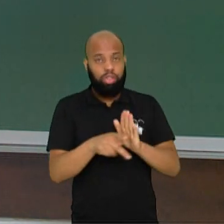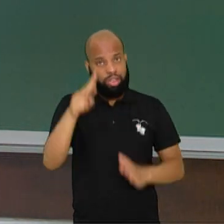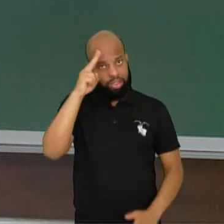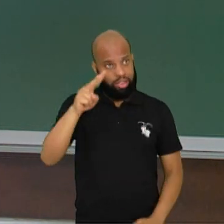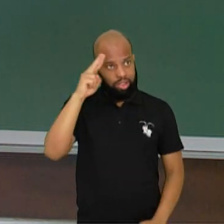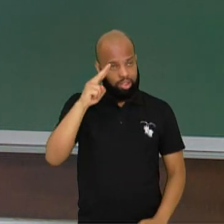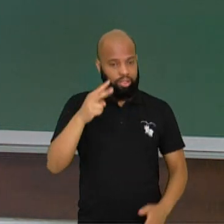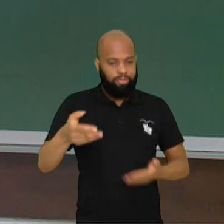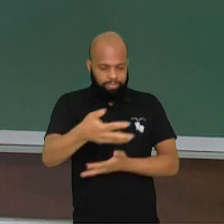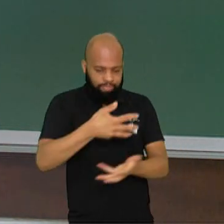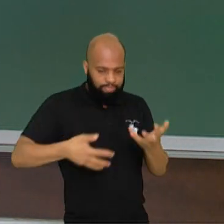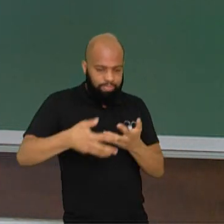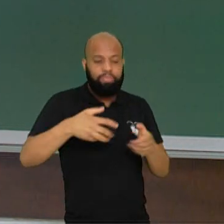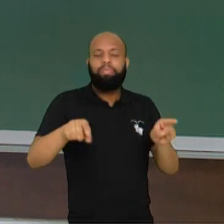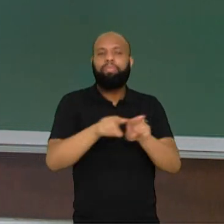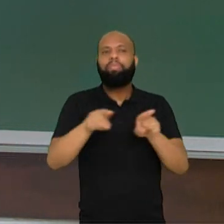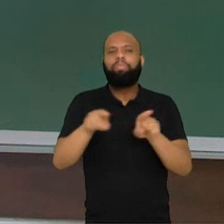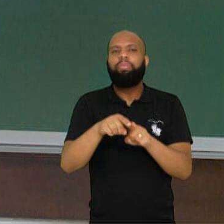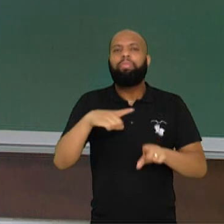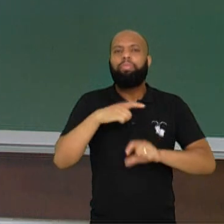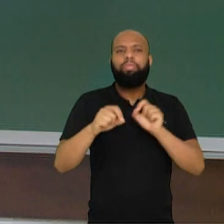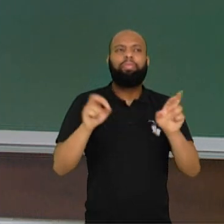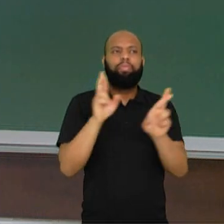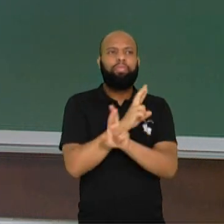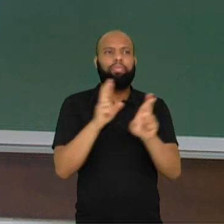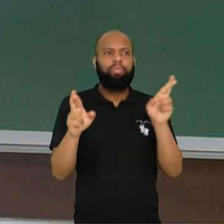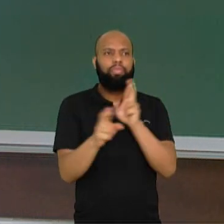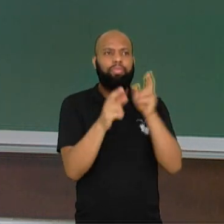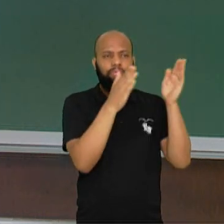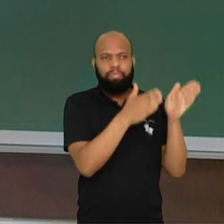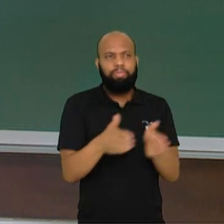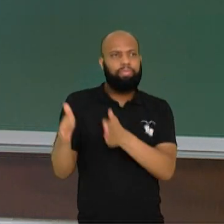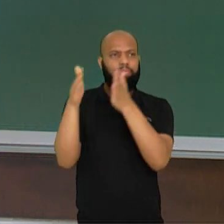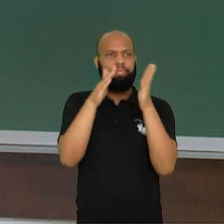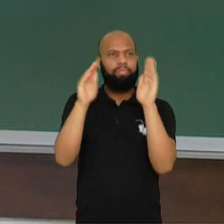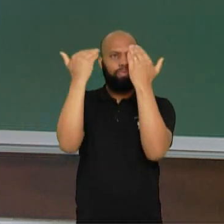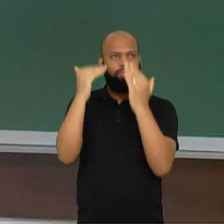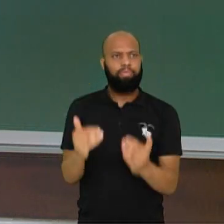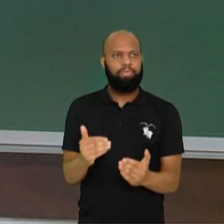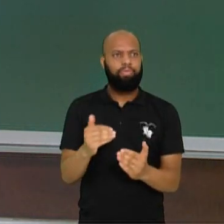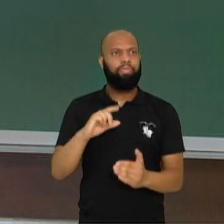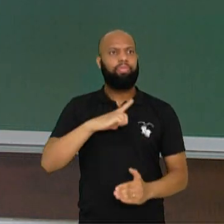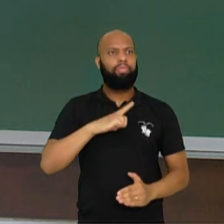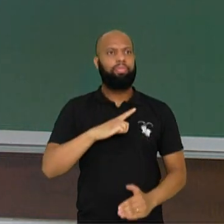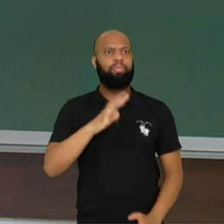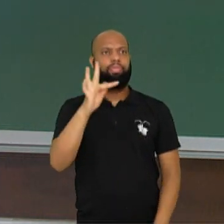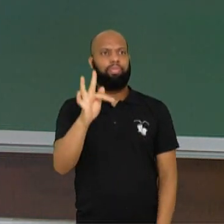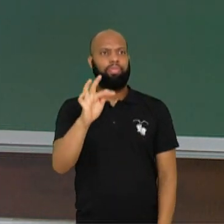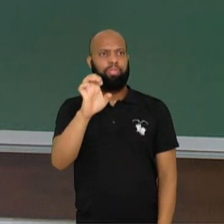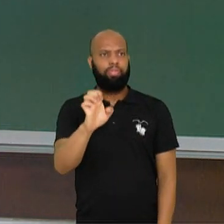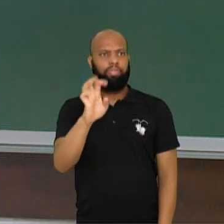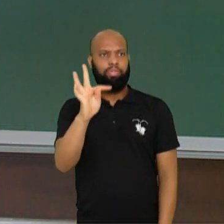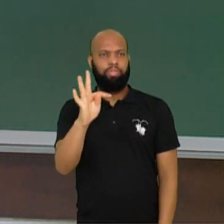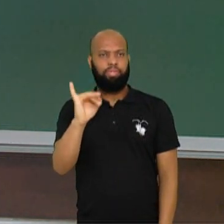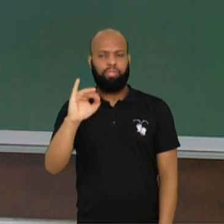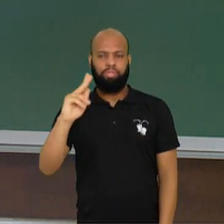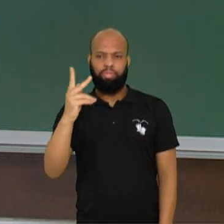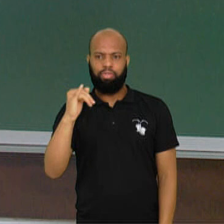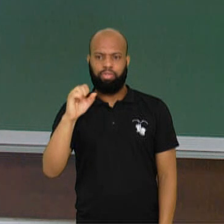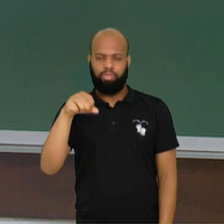dialético, vamos entender as relações de produção analisadas por Marx a partir dos conceitos